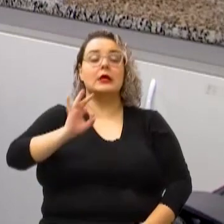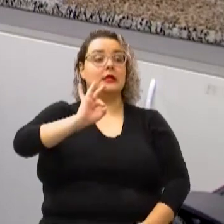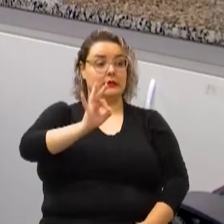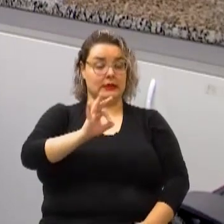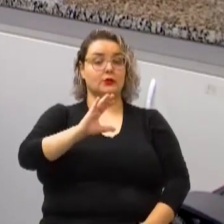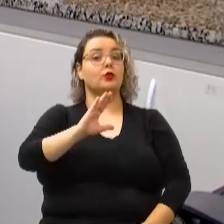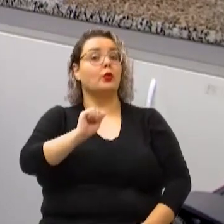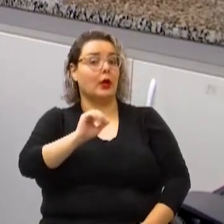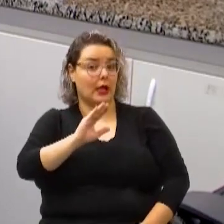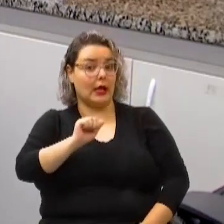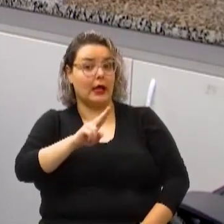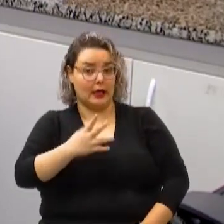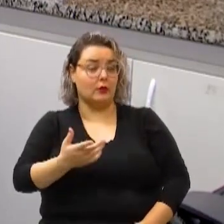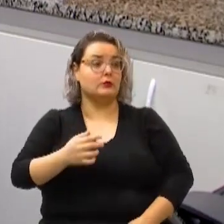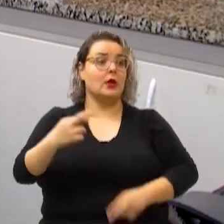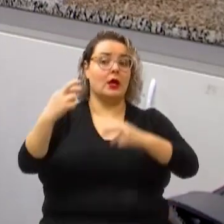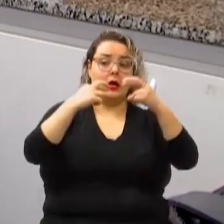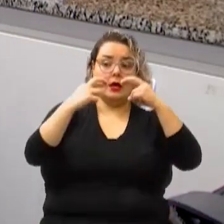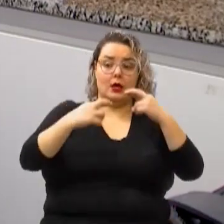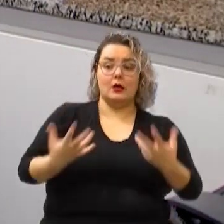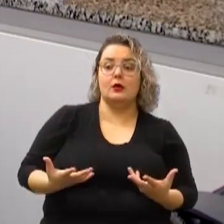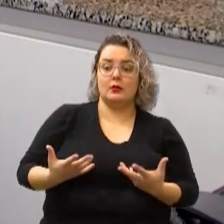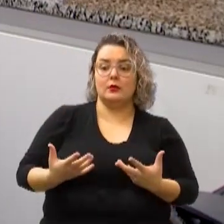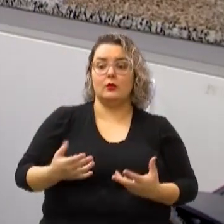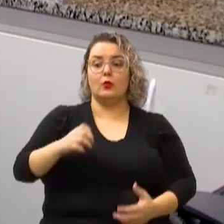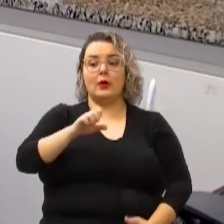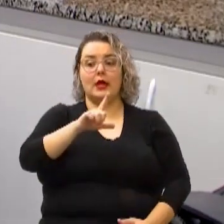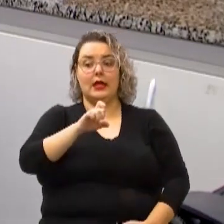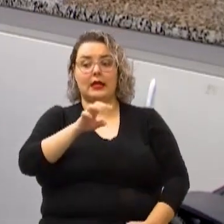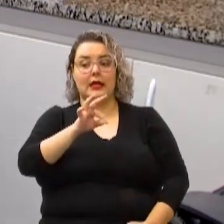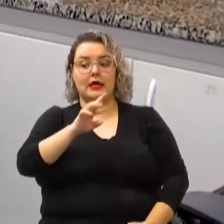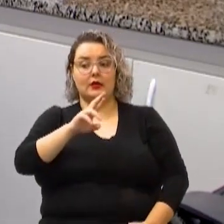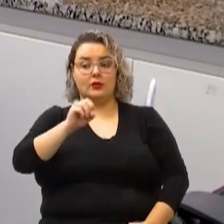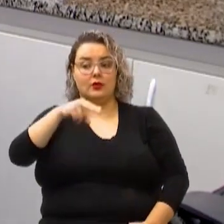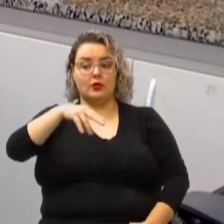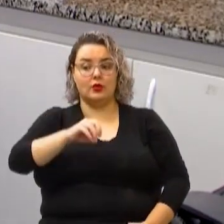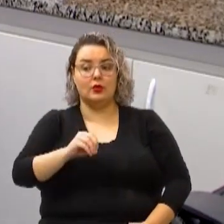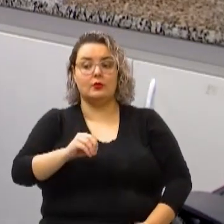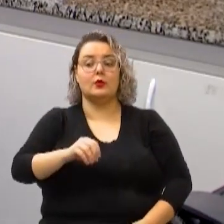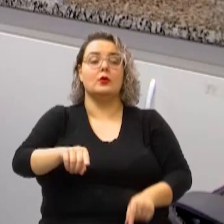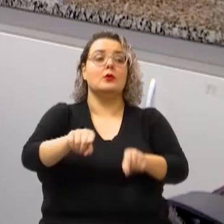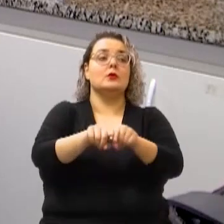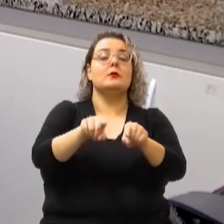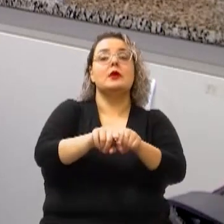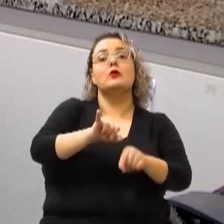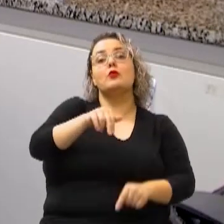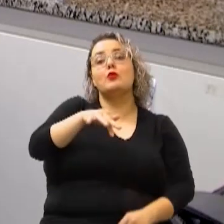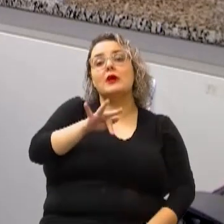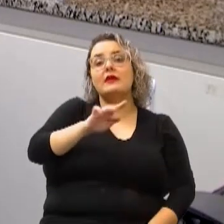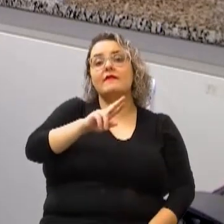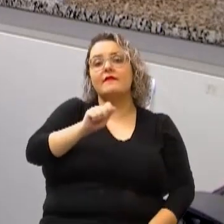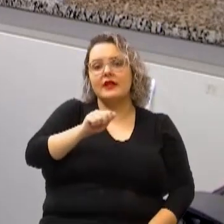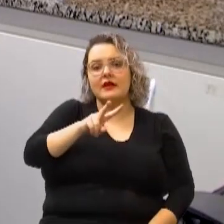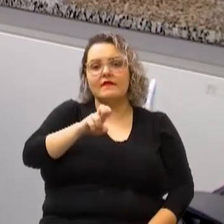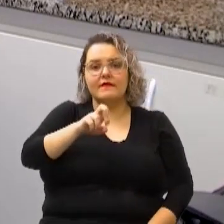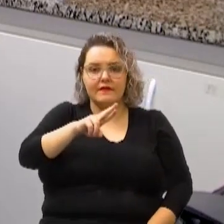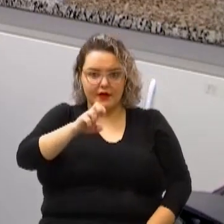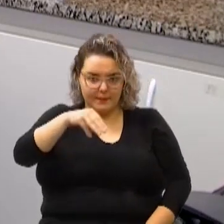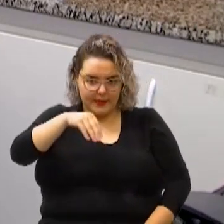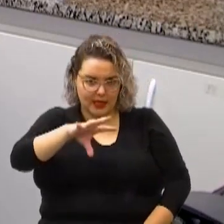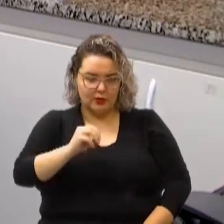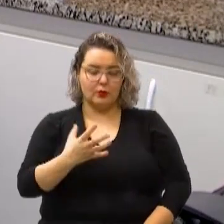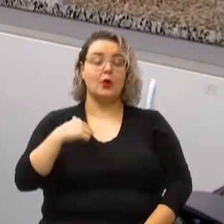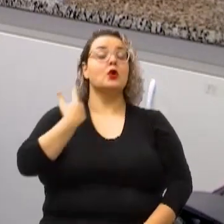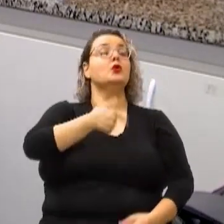Certo, no cacau analisamos tanto com o nariz eletrônico quanto a espectroscopia no infravermelho próximo, e o